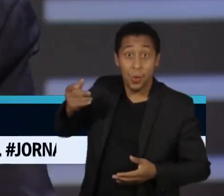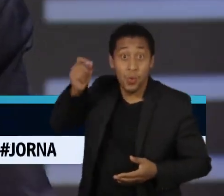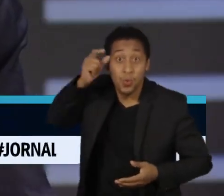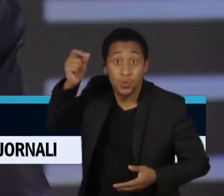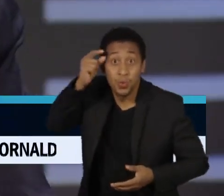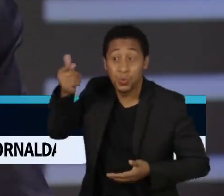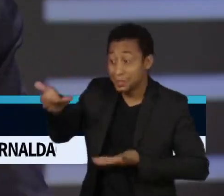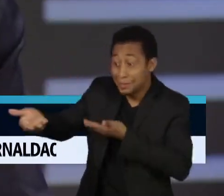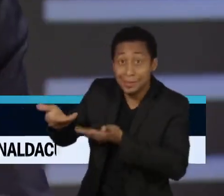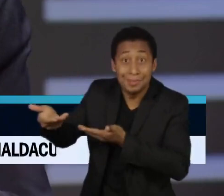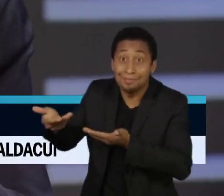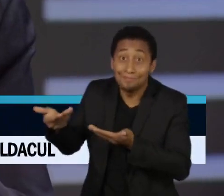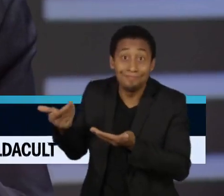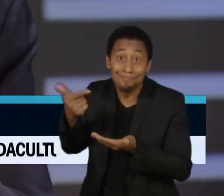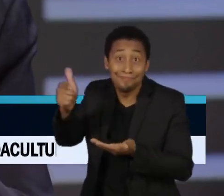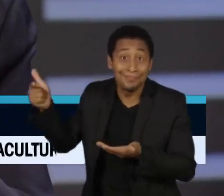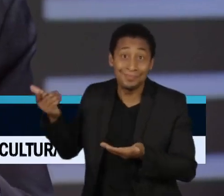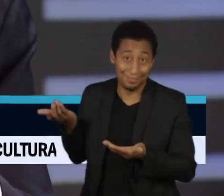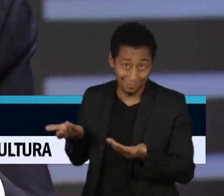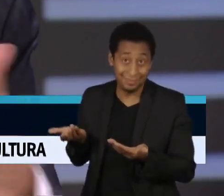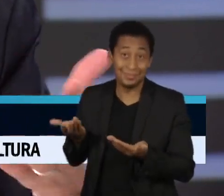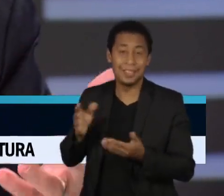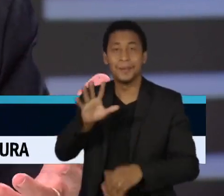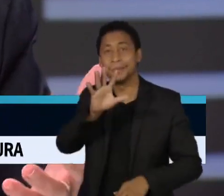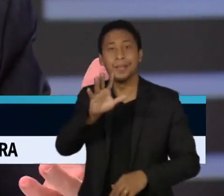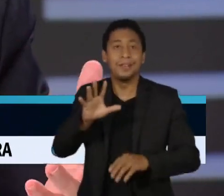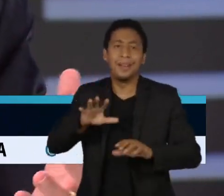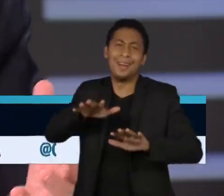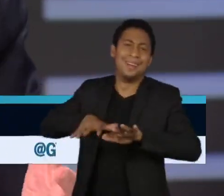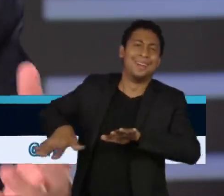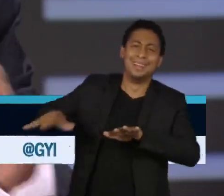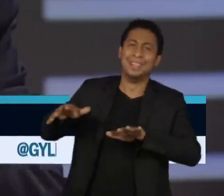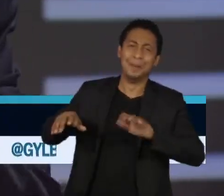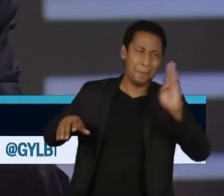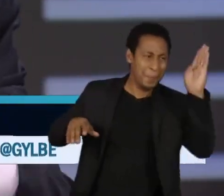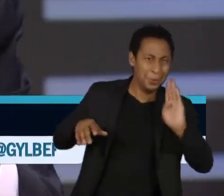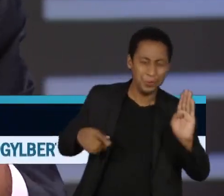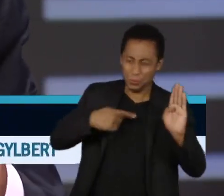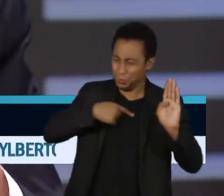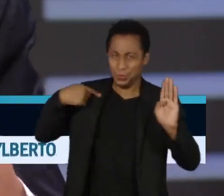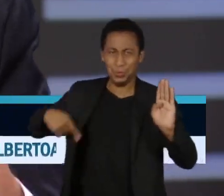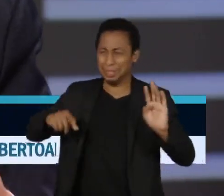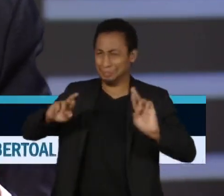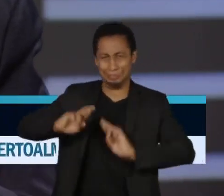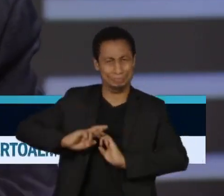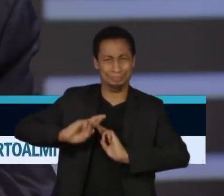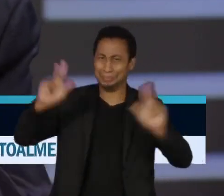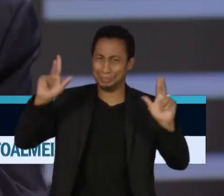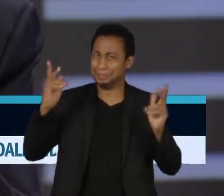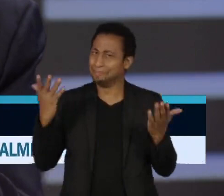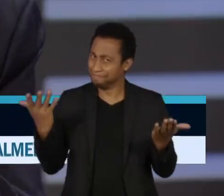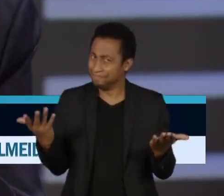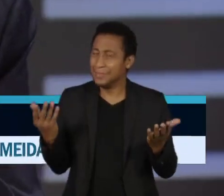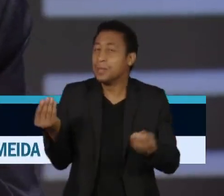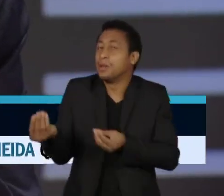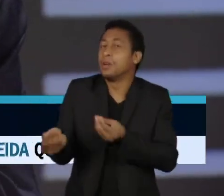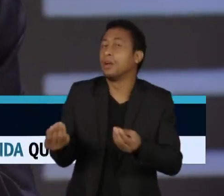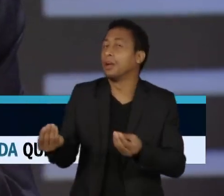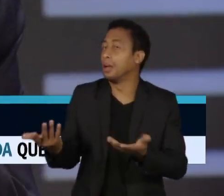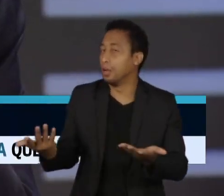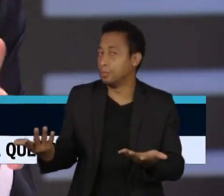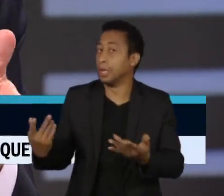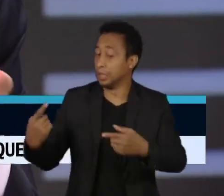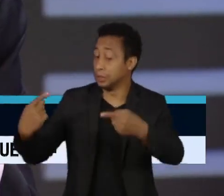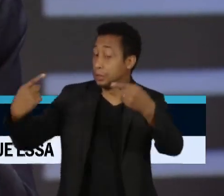no campo religioso, né? E em tudo. Então, como é que vai ser esse papel? Por isso que vai ser um desafio para nós aqui,